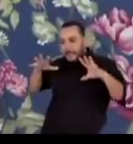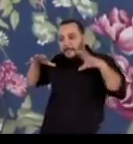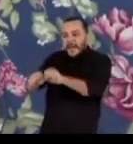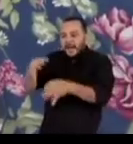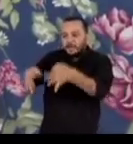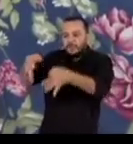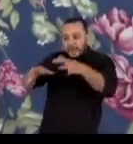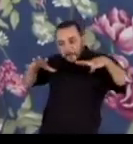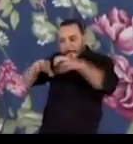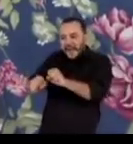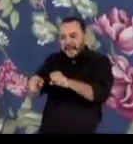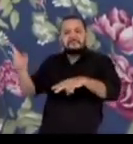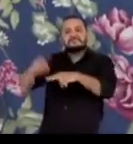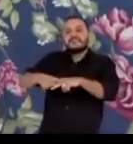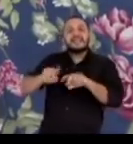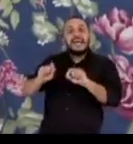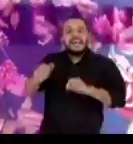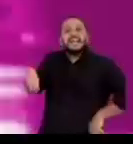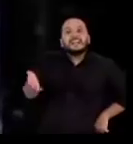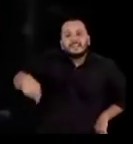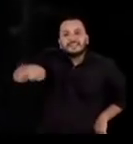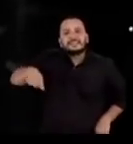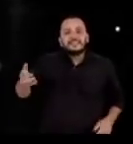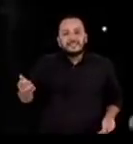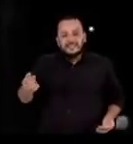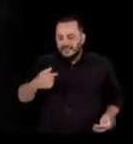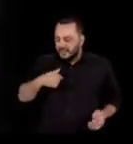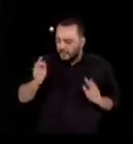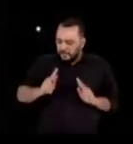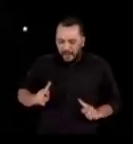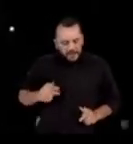não. Não.